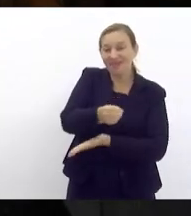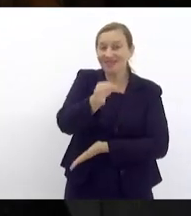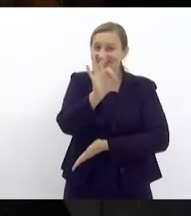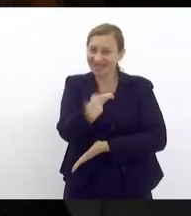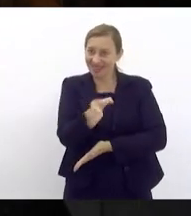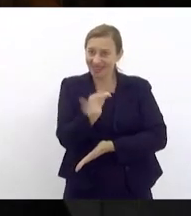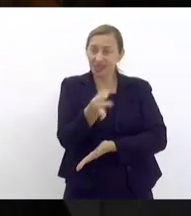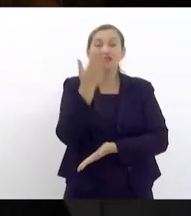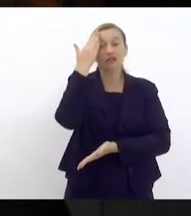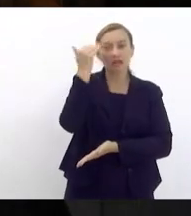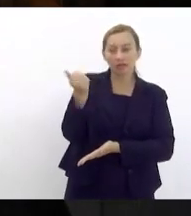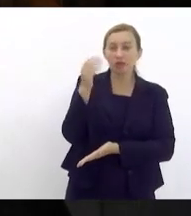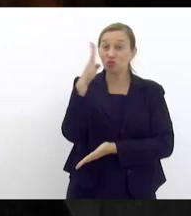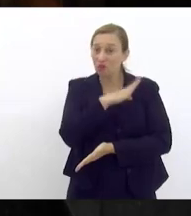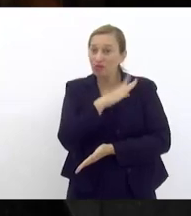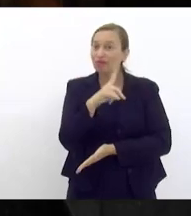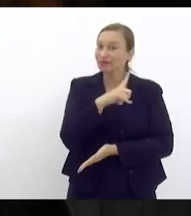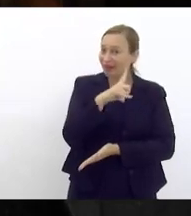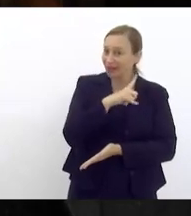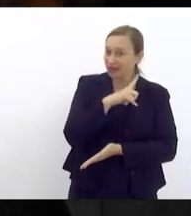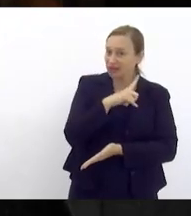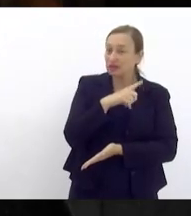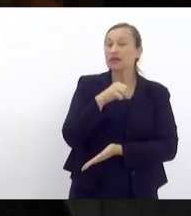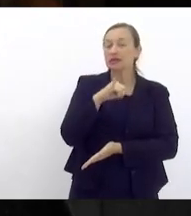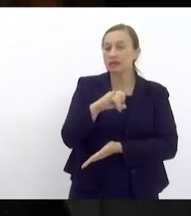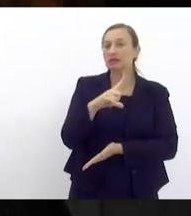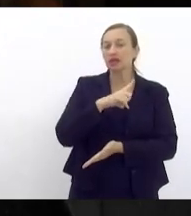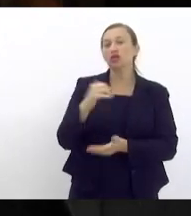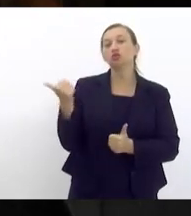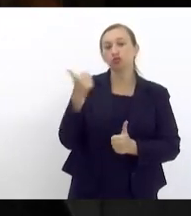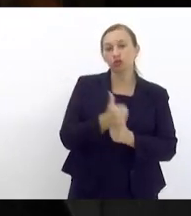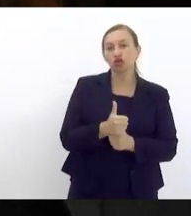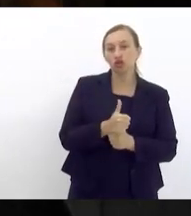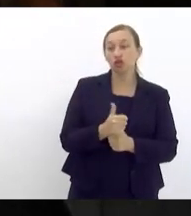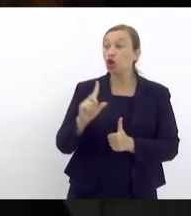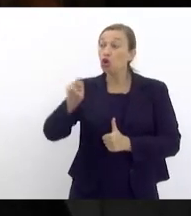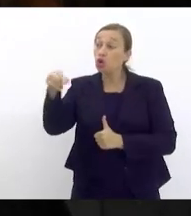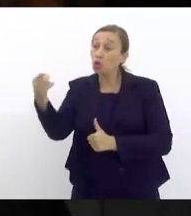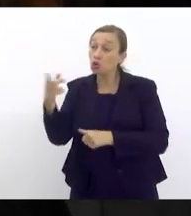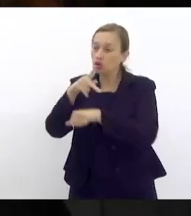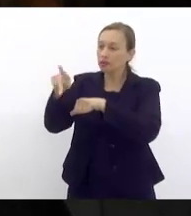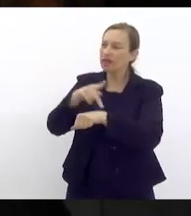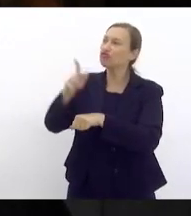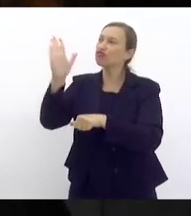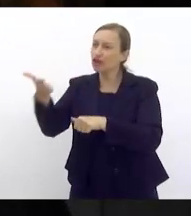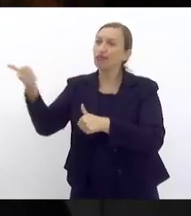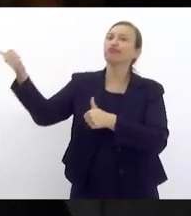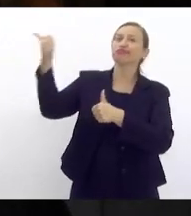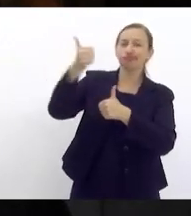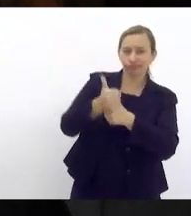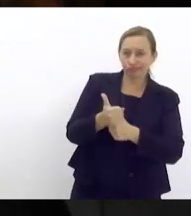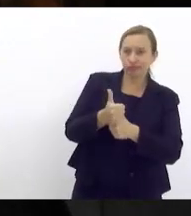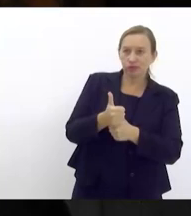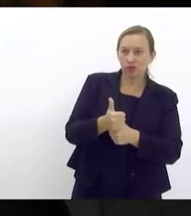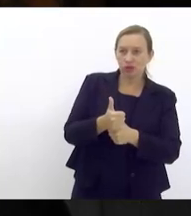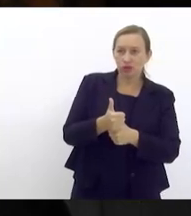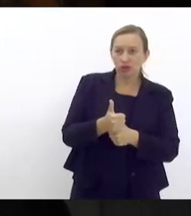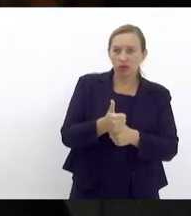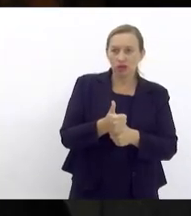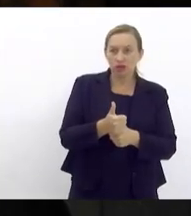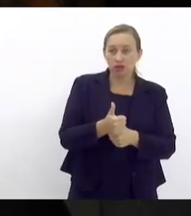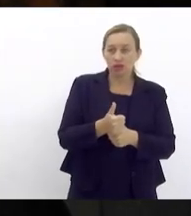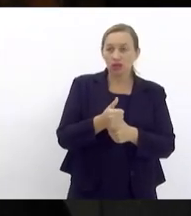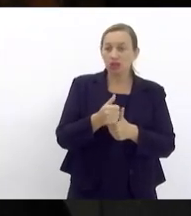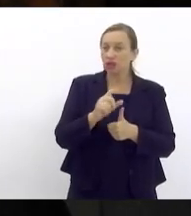sabendo o mal o que faz que acha substitutivos que outros países já substituíram e o mercado não foi nada